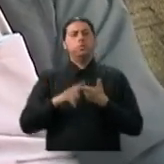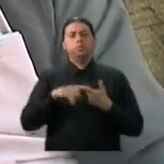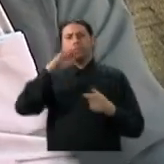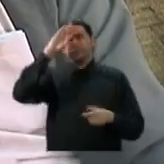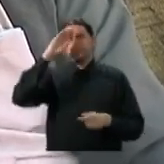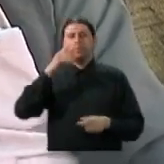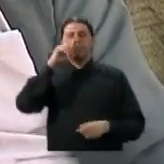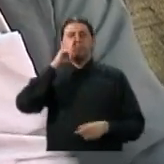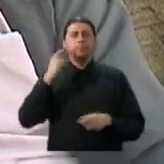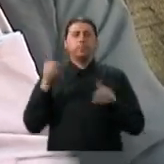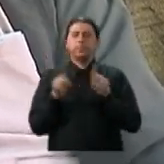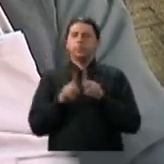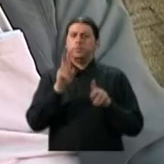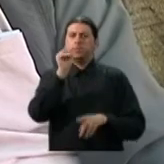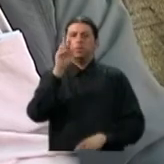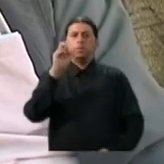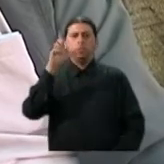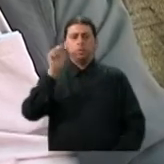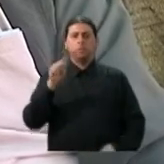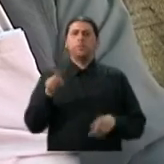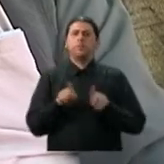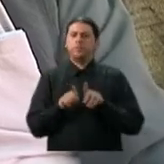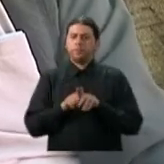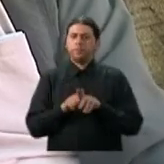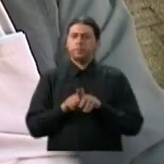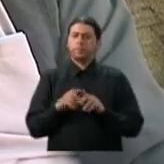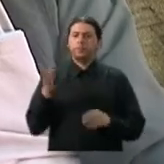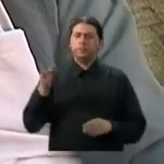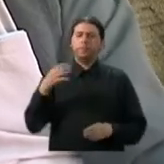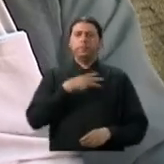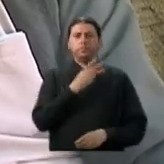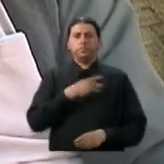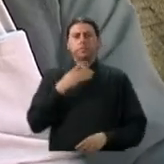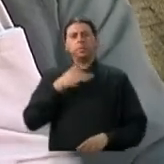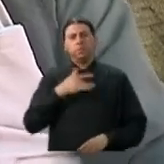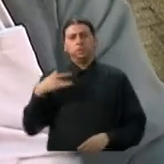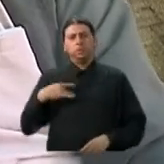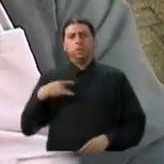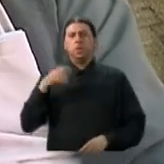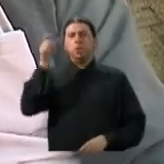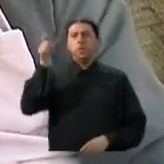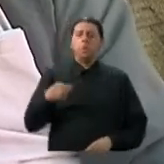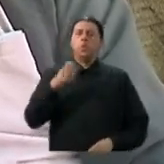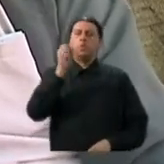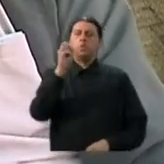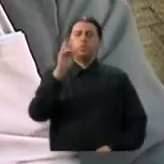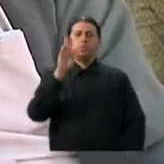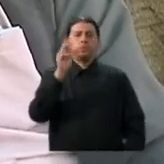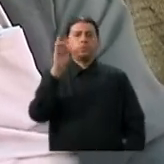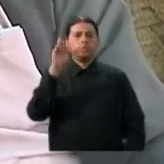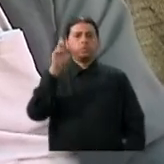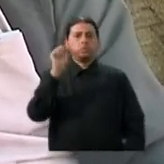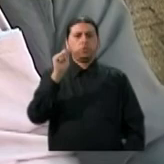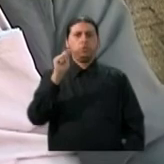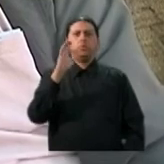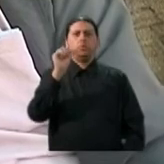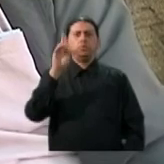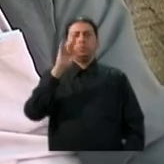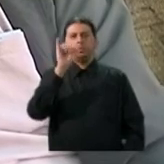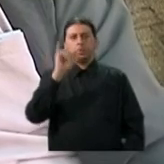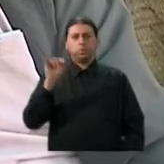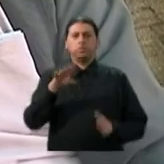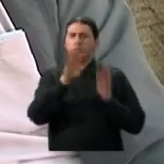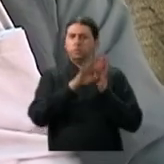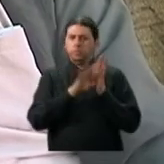própria varíola. Foi Oswaldo Cruz, que foi nomeado ministro da Saúde, que teve a incumbência, então, de criar um programa de controle